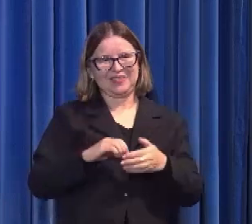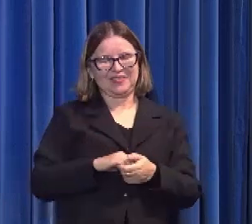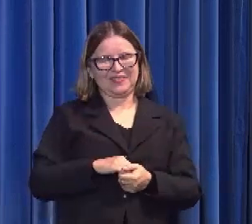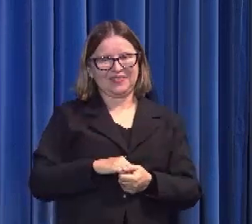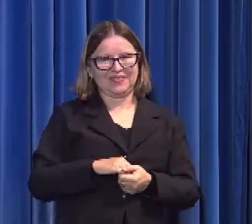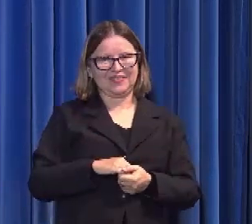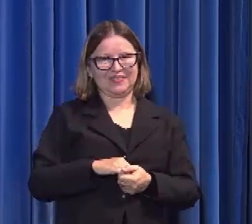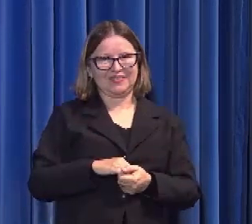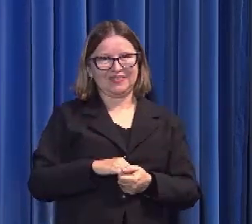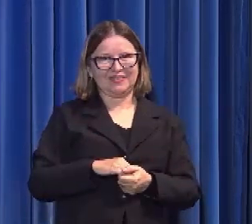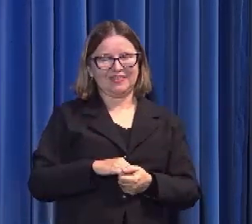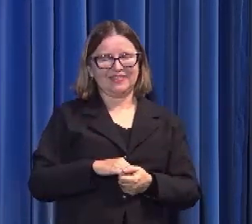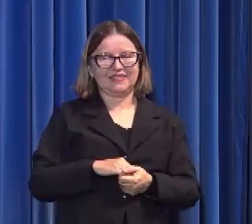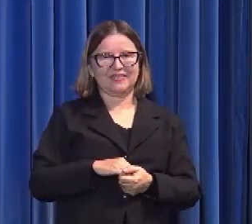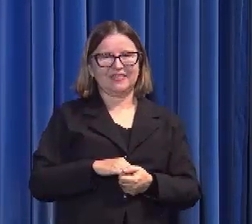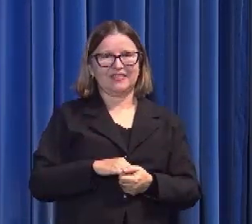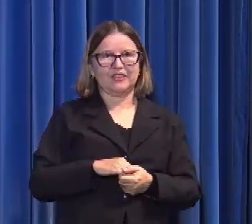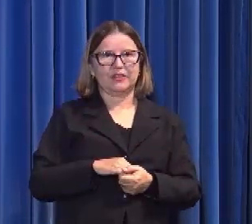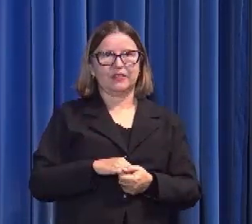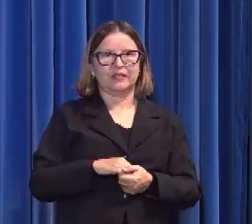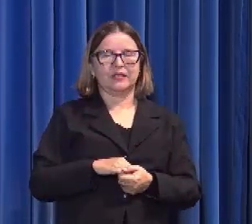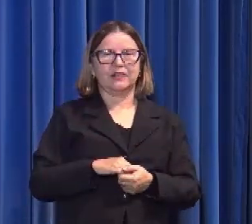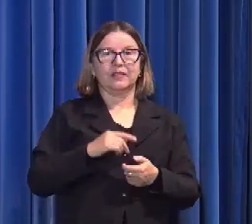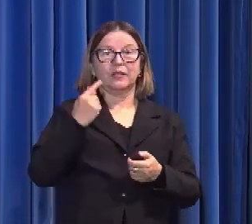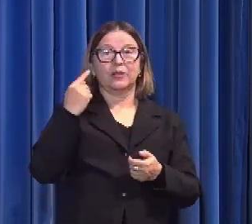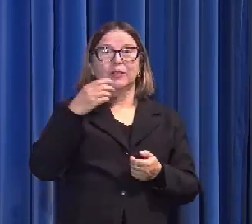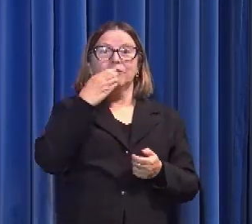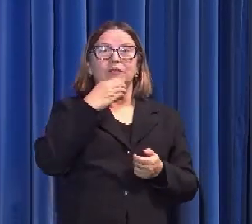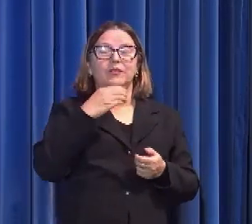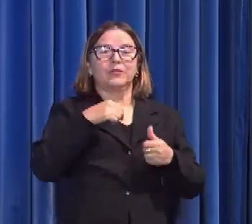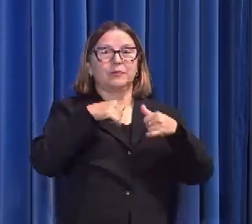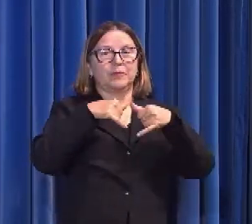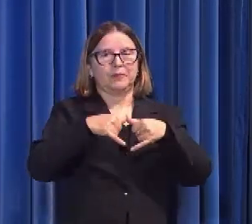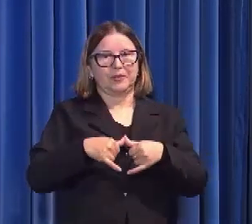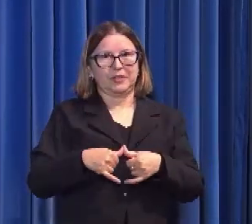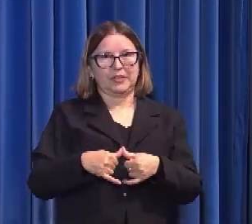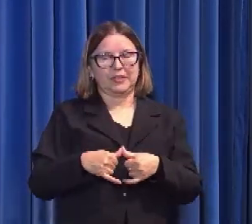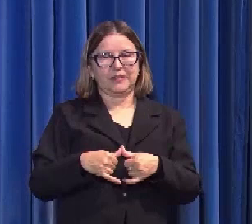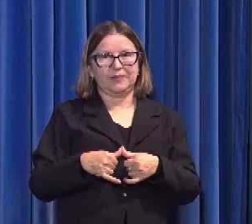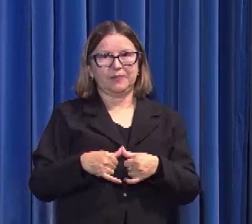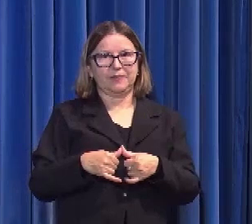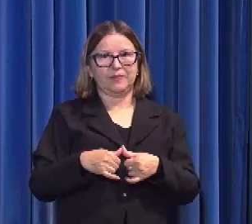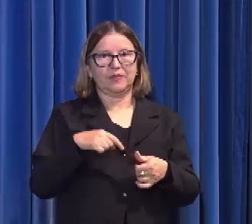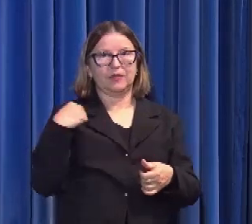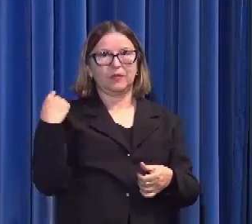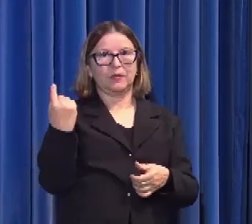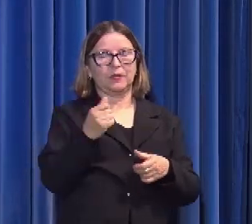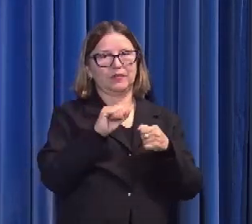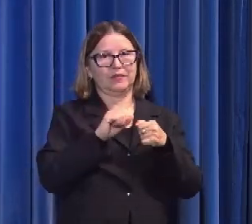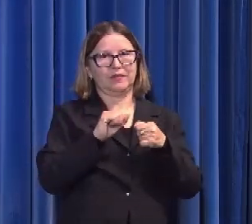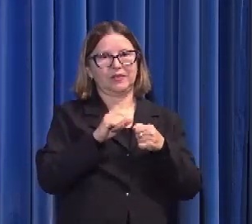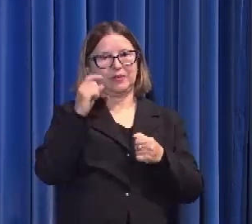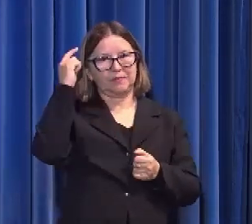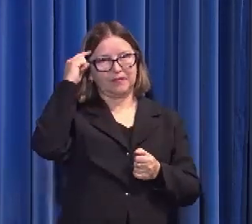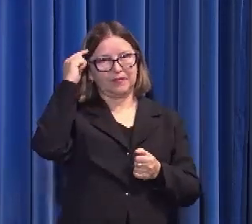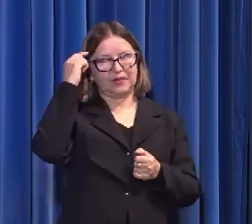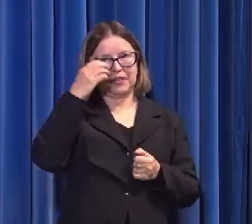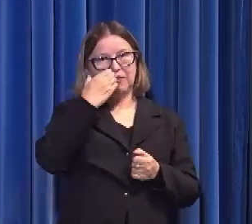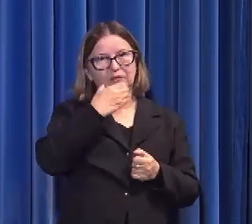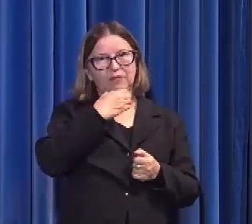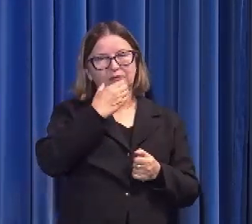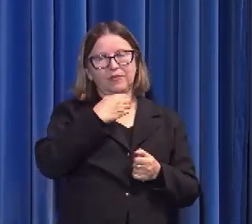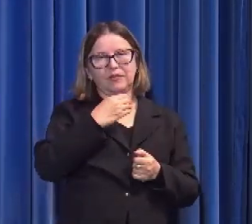é a expressão para que o teu fruto permaneça leva-nos a pensar que o fruto